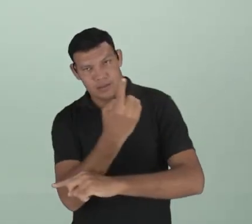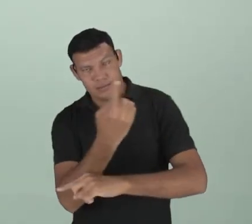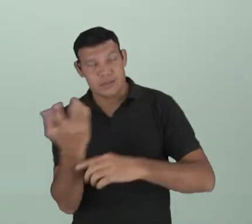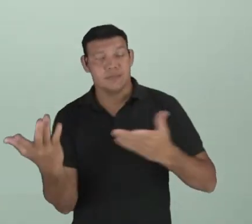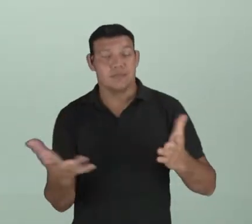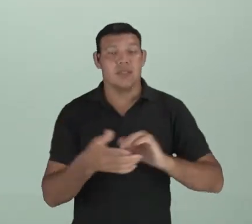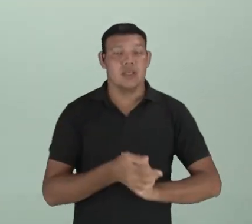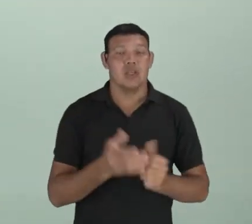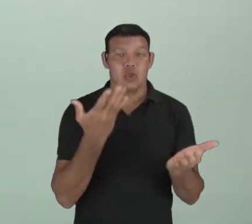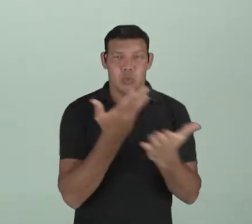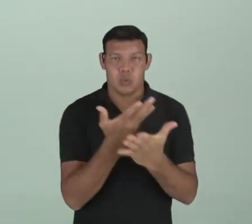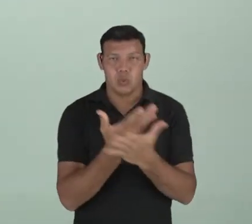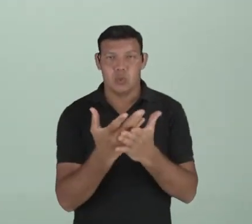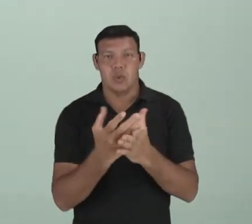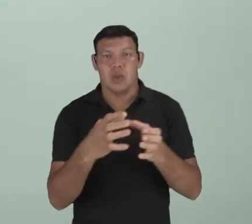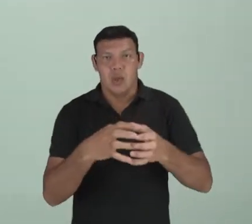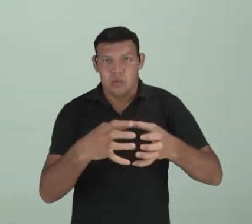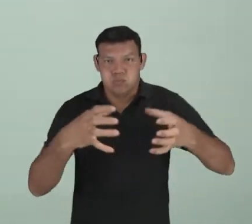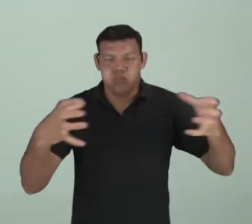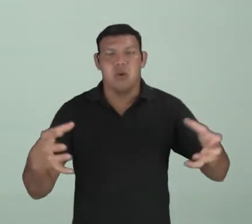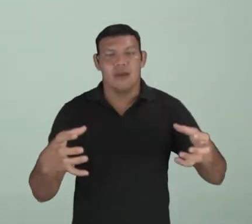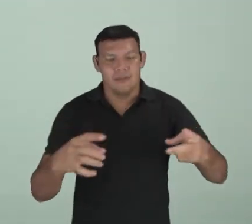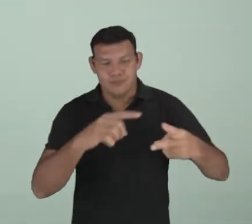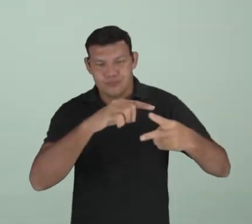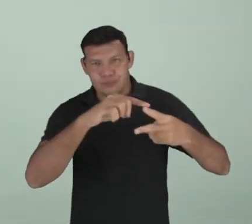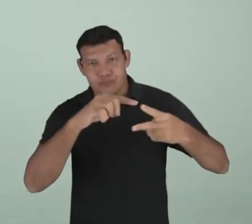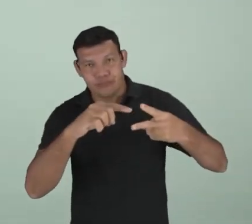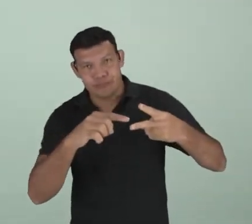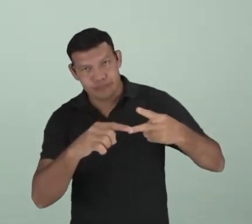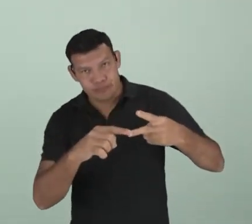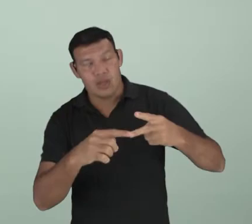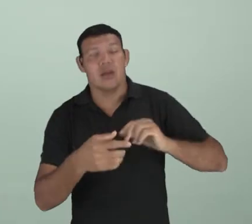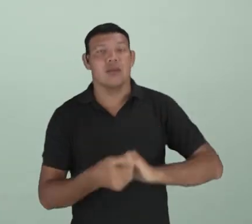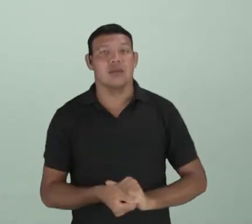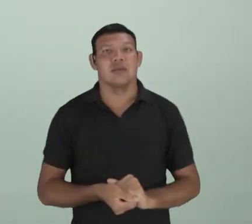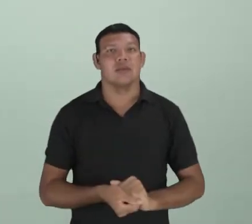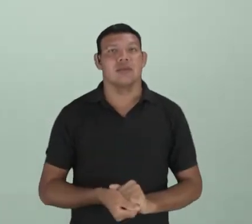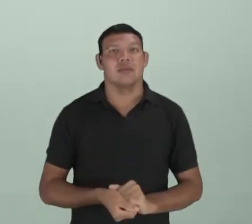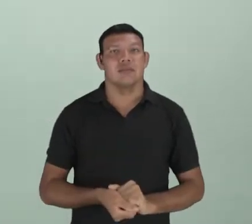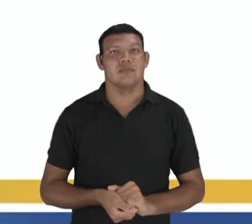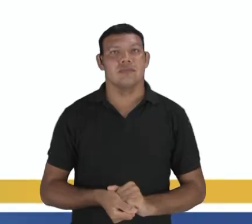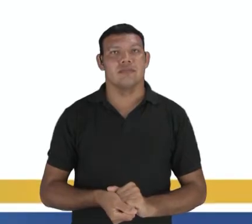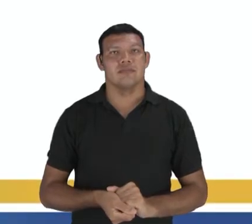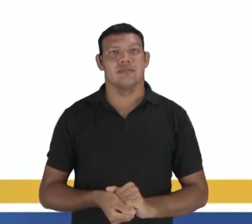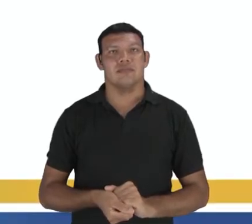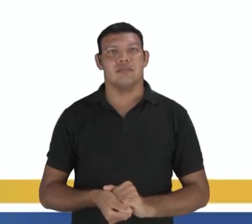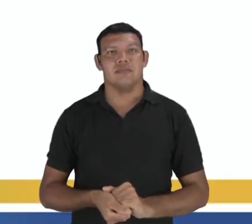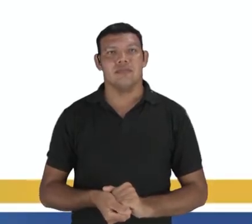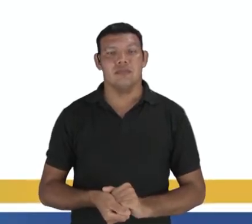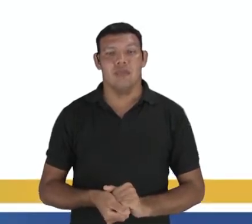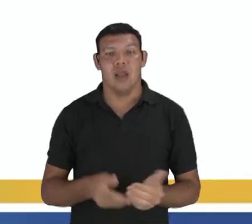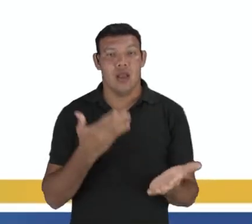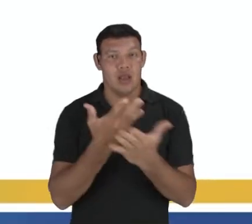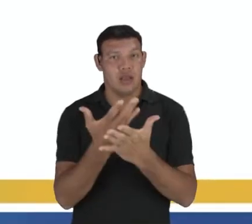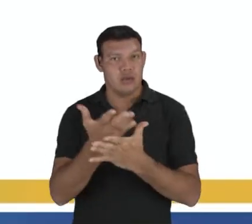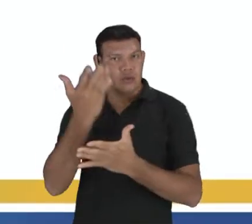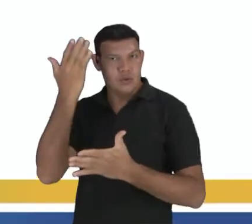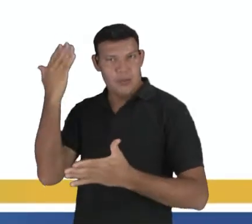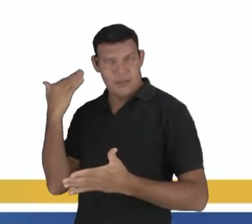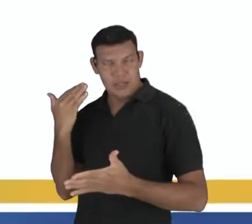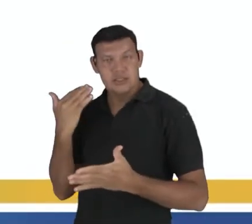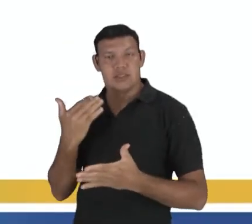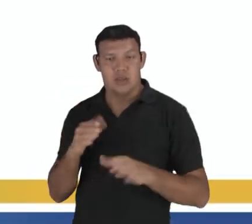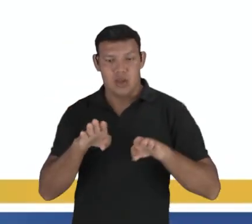estudo da grandeza, nós podemos aqui subdividi-las em algum estudo. Por exemplo, nós trabalhamos na aula anterior sobre a